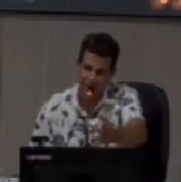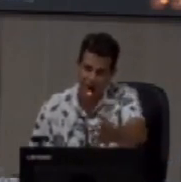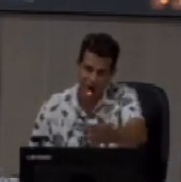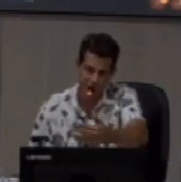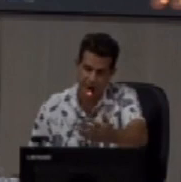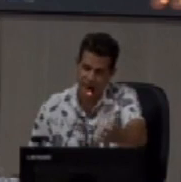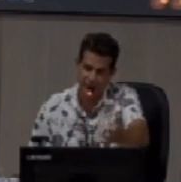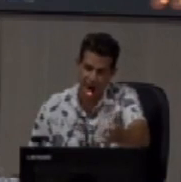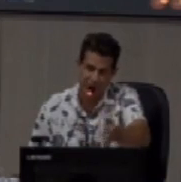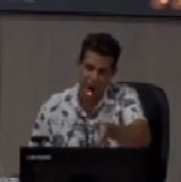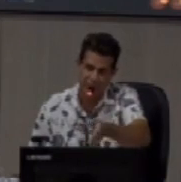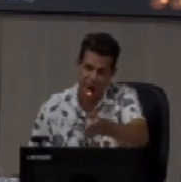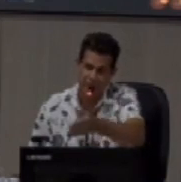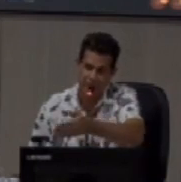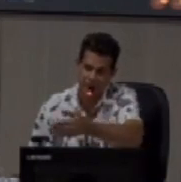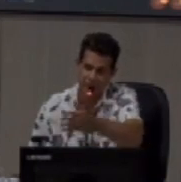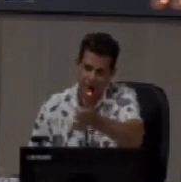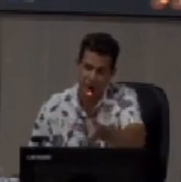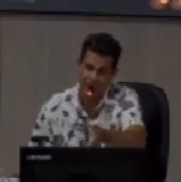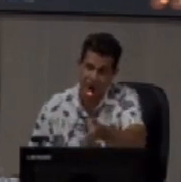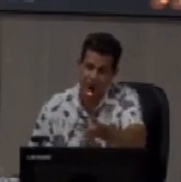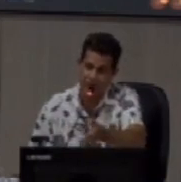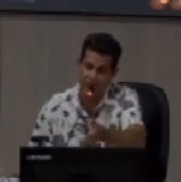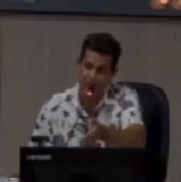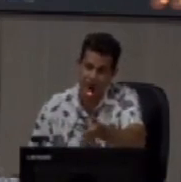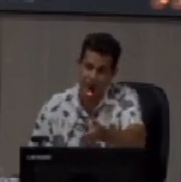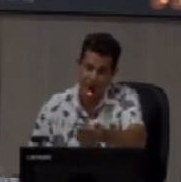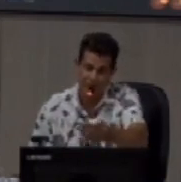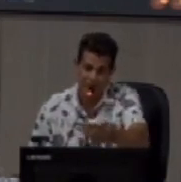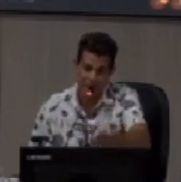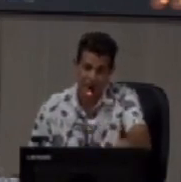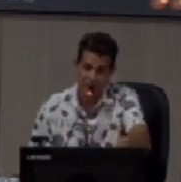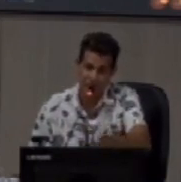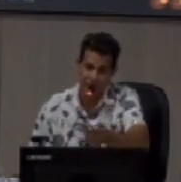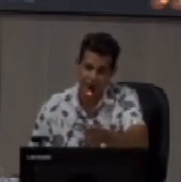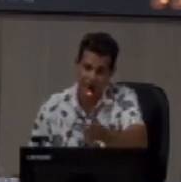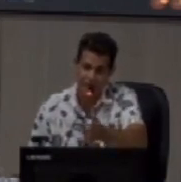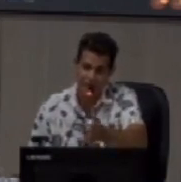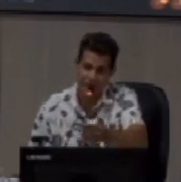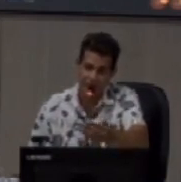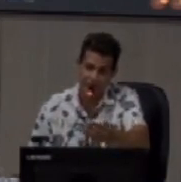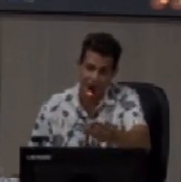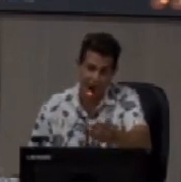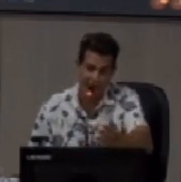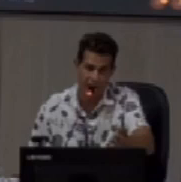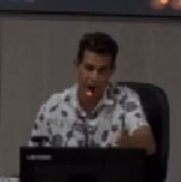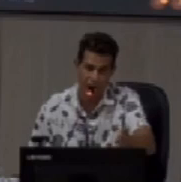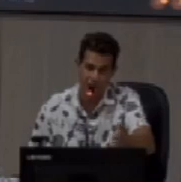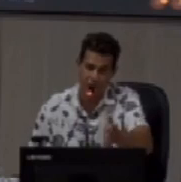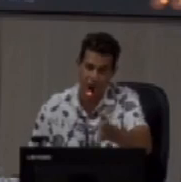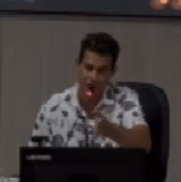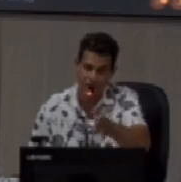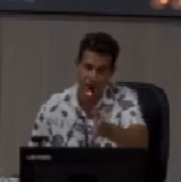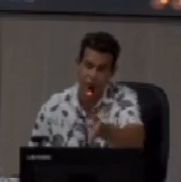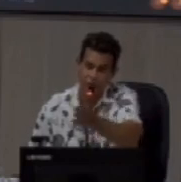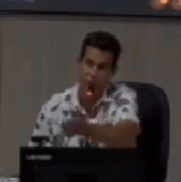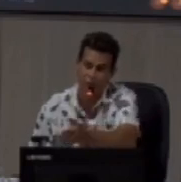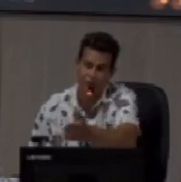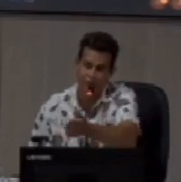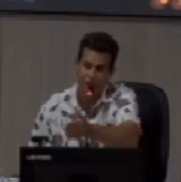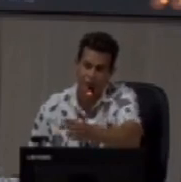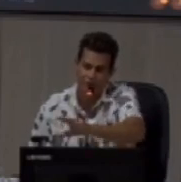solução. Obviamente, o prefeito vai apostar no seu secretariado, mostrando para ele algo que